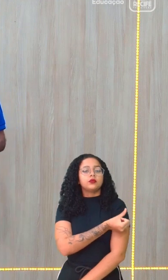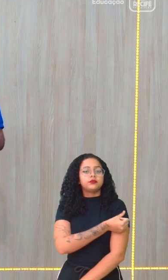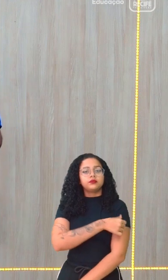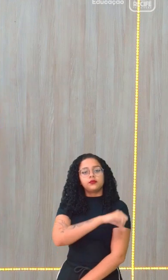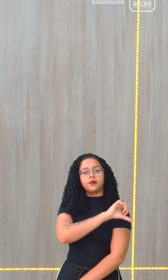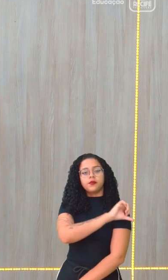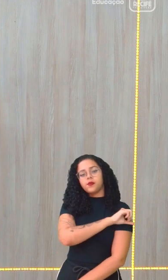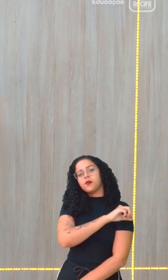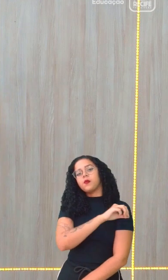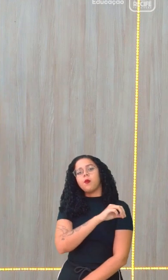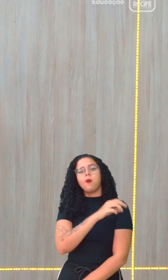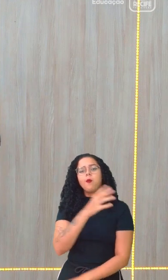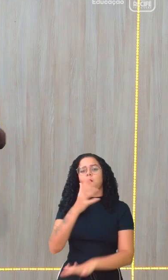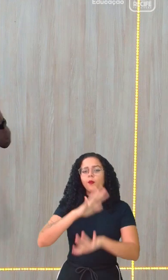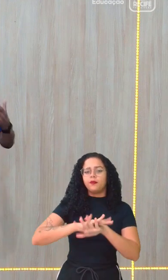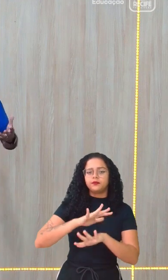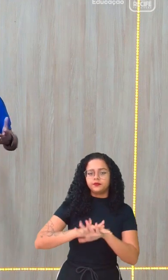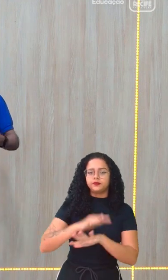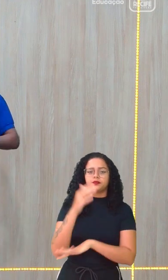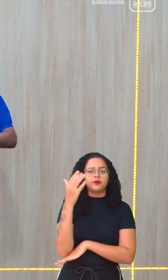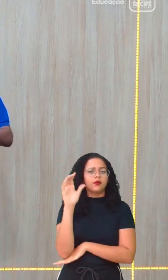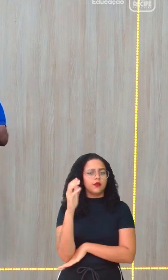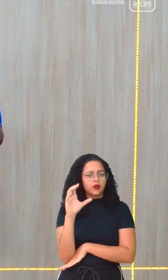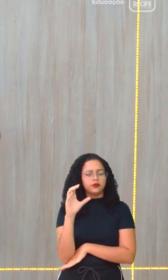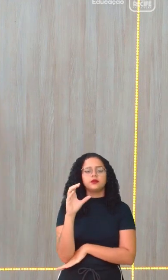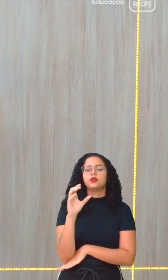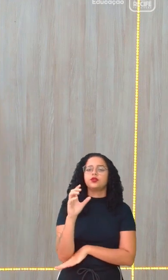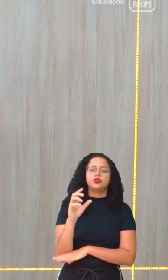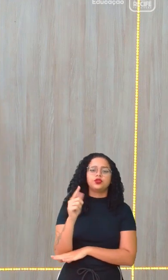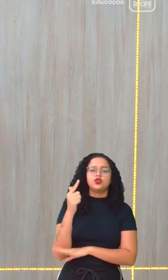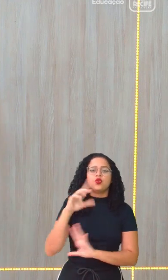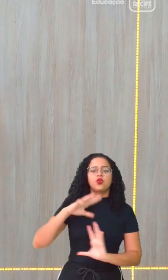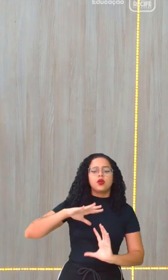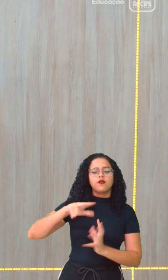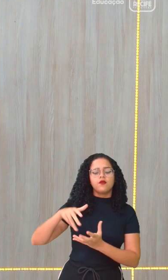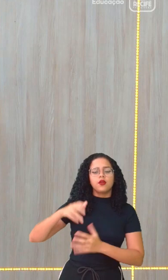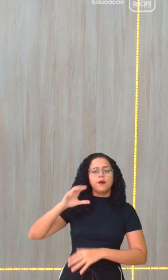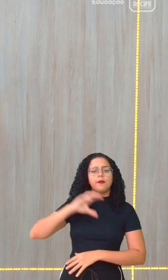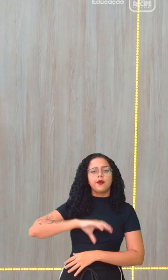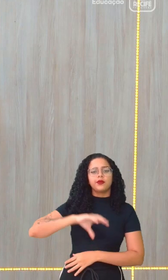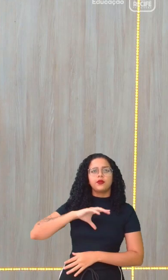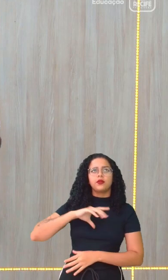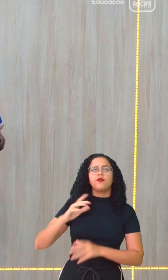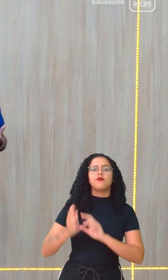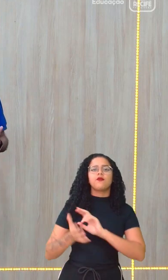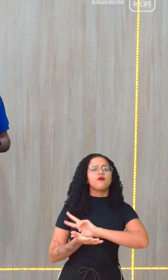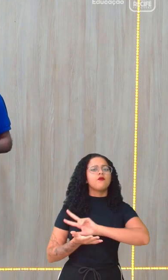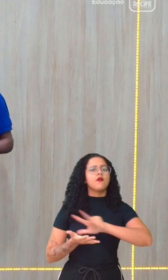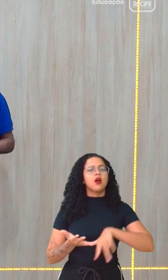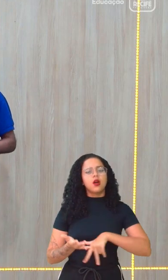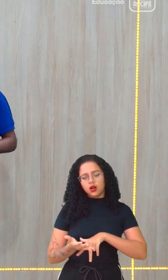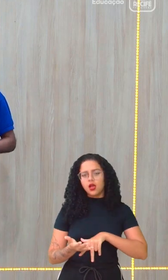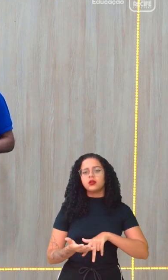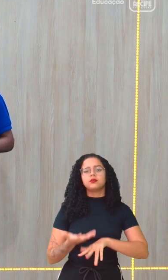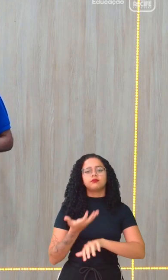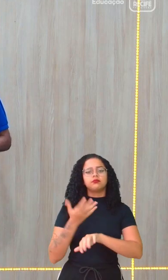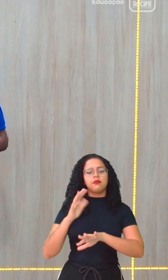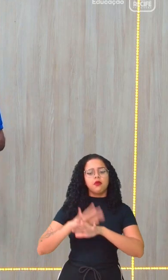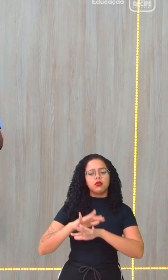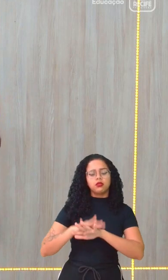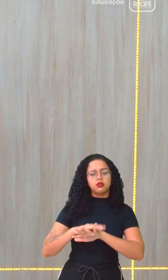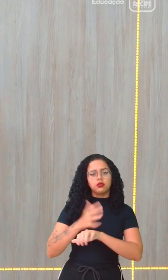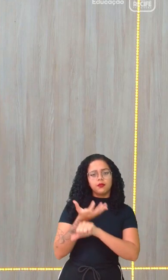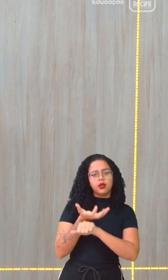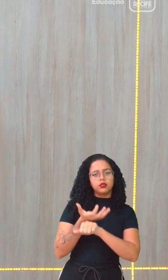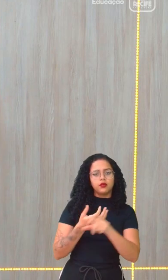pode matemática, pode ter ciências, pode ter geografia, português, tem várias matérias para você acessar aí